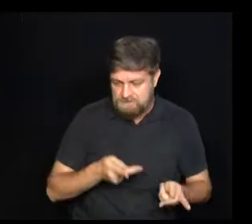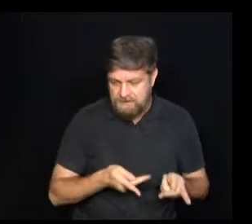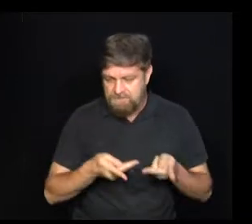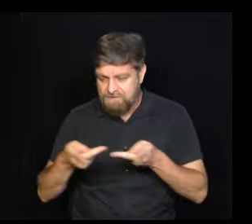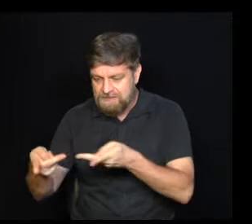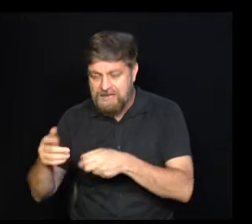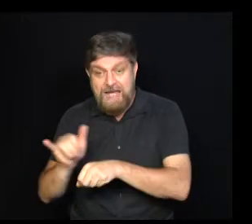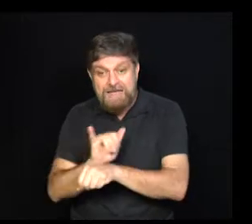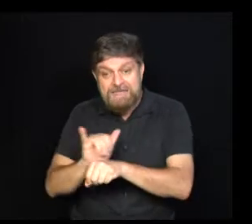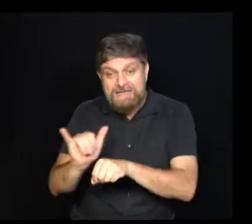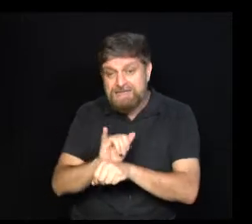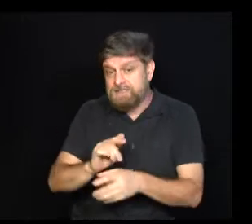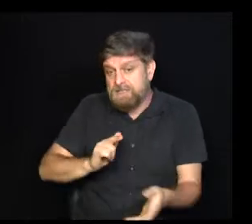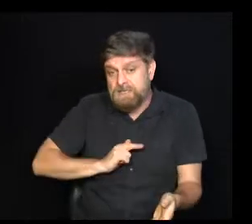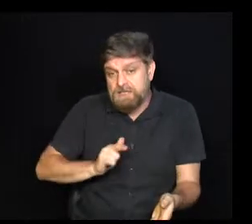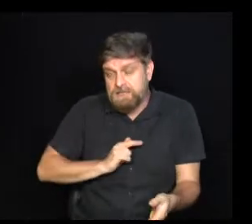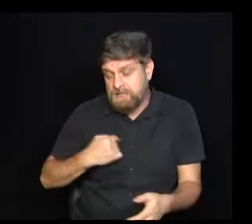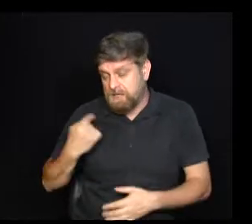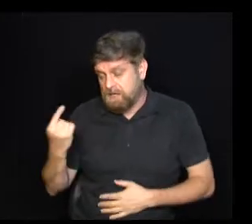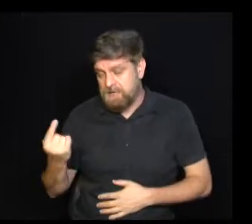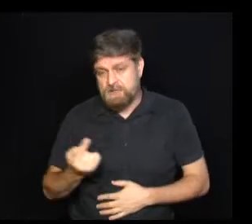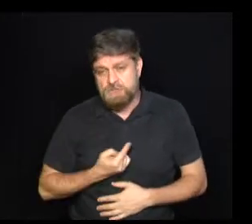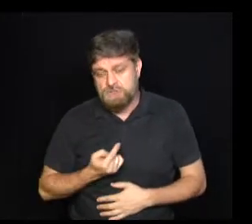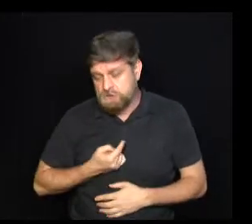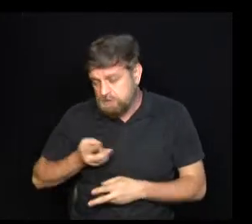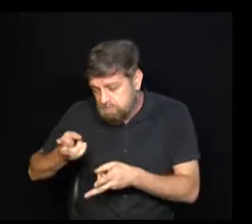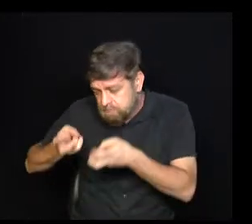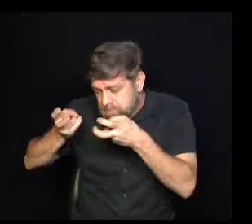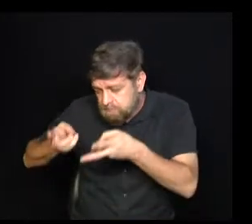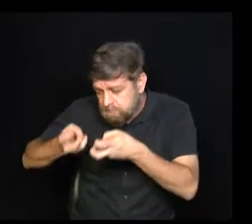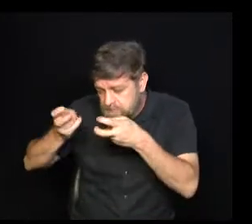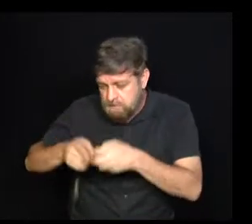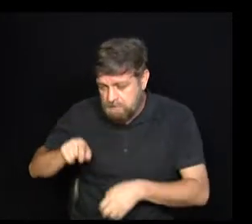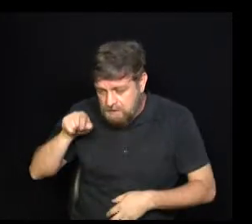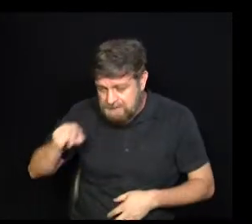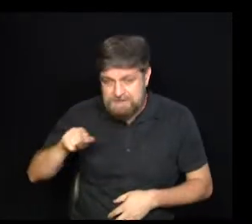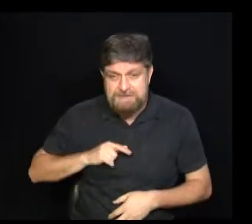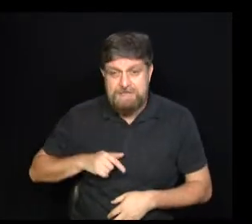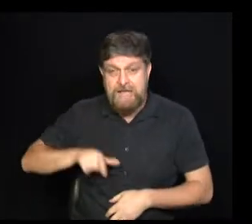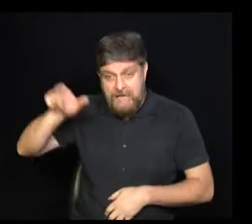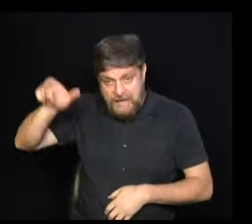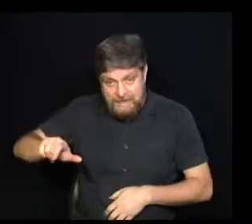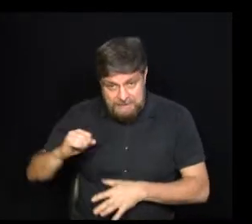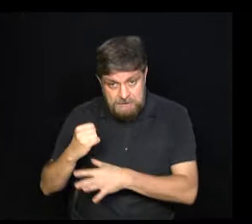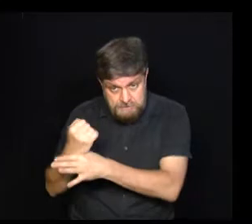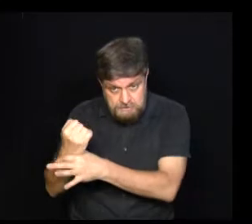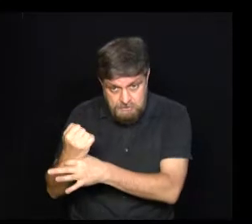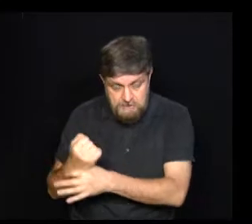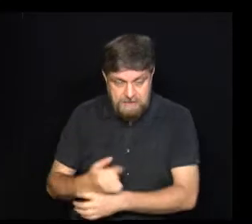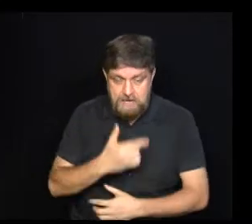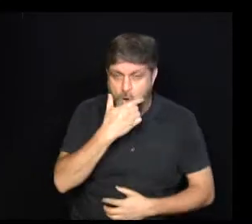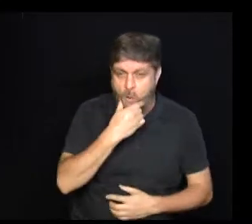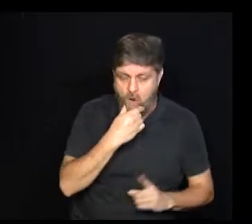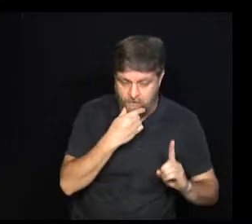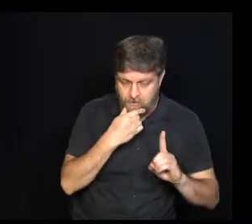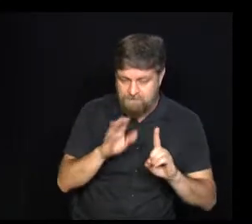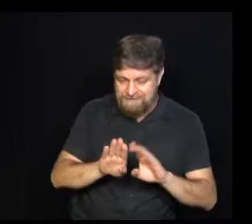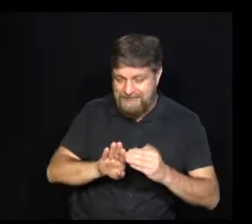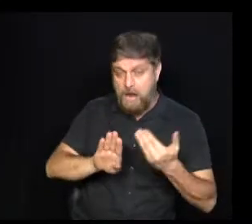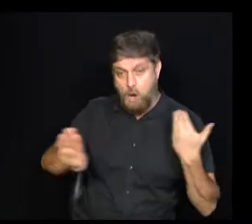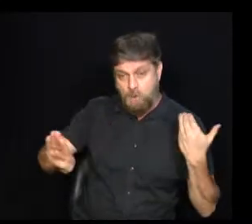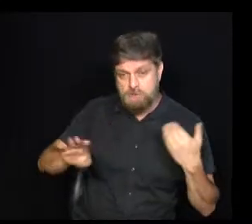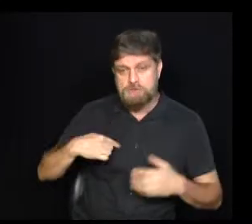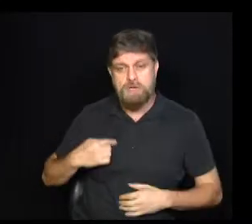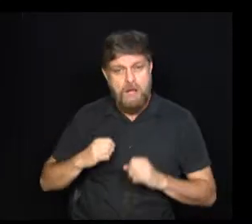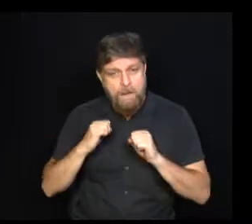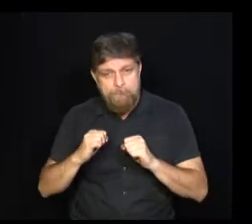que nós temos de verificar se a medida protetiva está sendo cumprida ou não. Às vezes